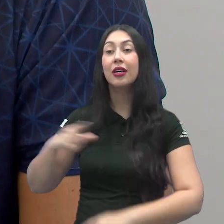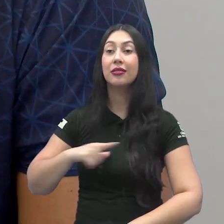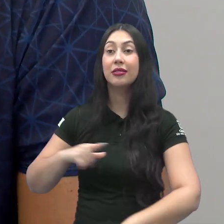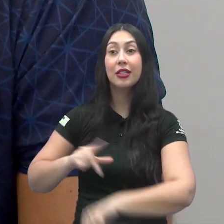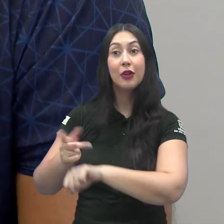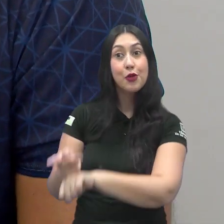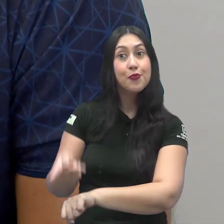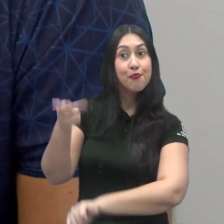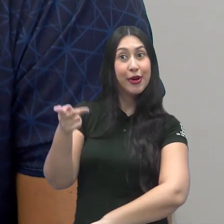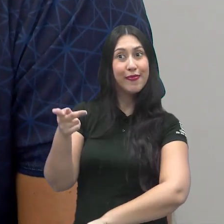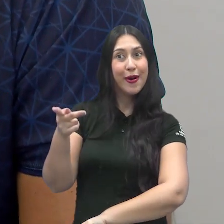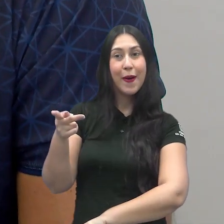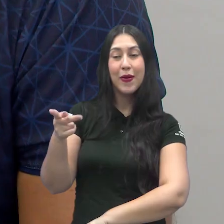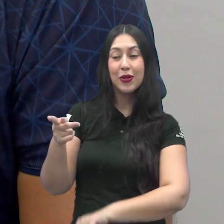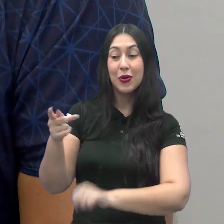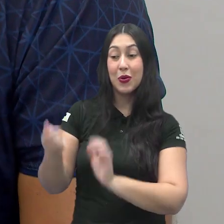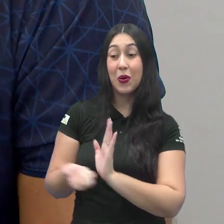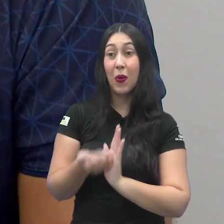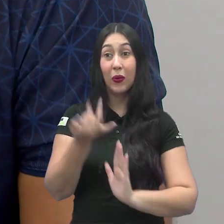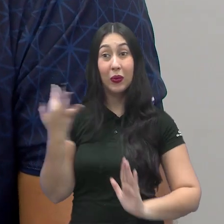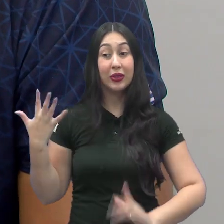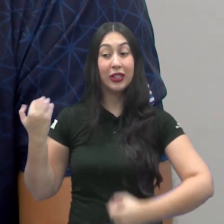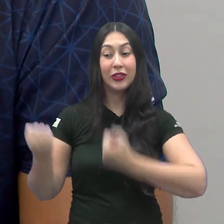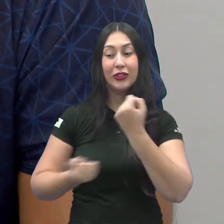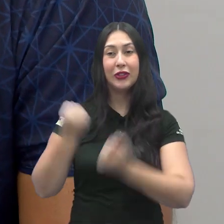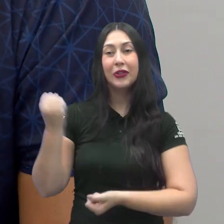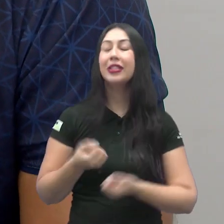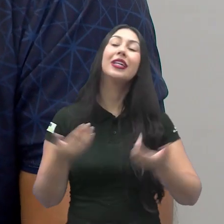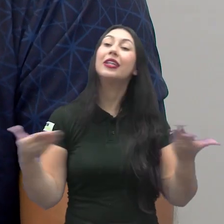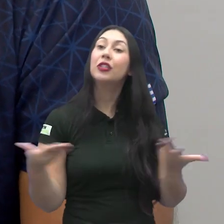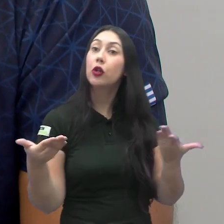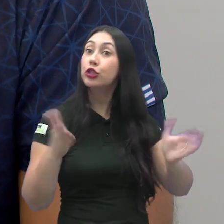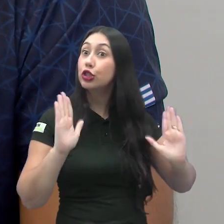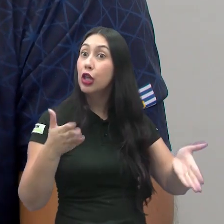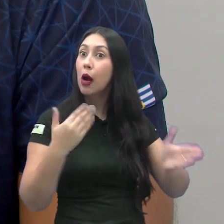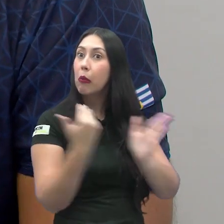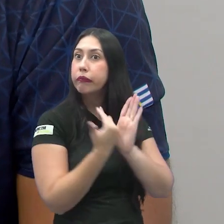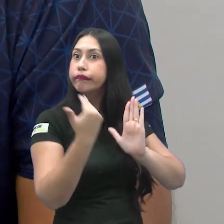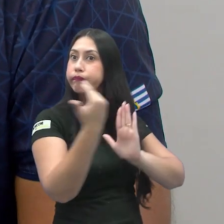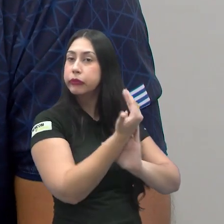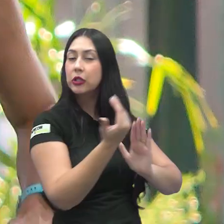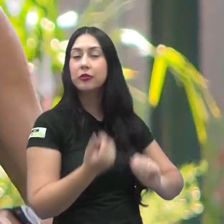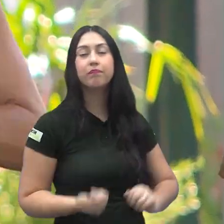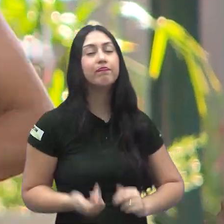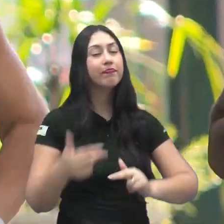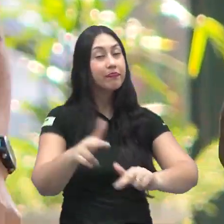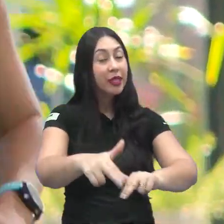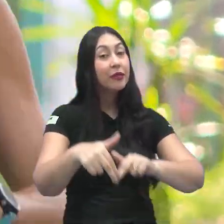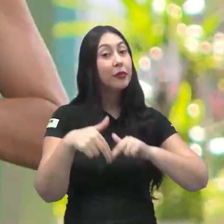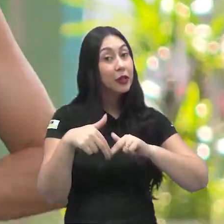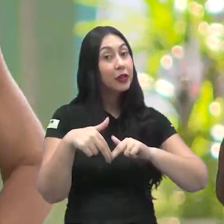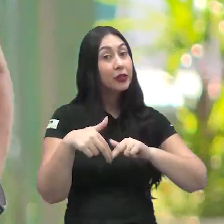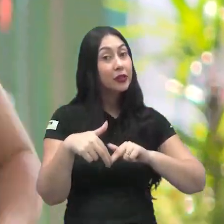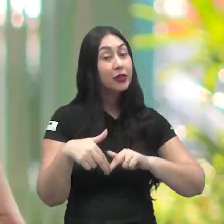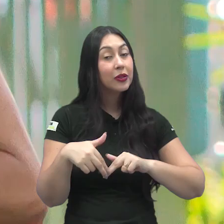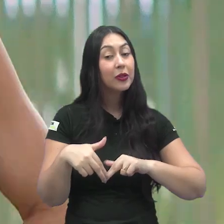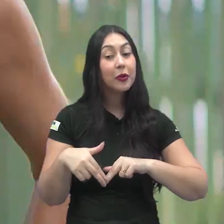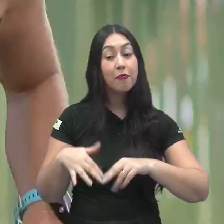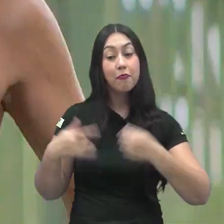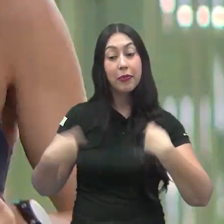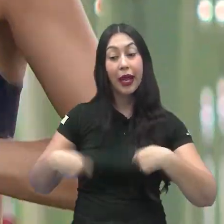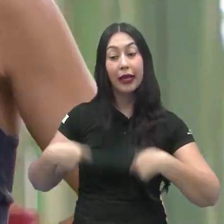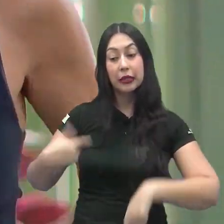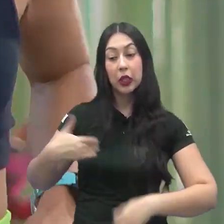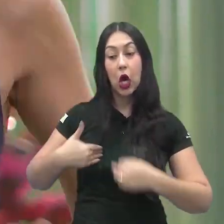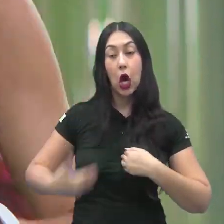Campos recebeu um prêmio, né, do número de corridas que nós temos na cidade, e esse ano já foi maior que o ano passado. Para dar conta de tantas provas,